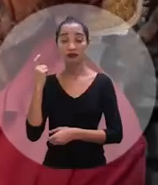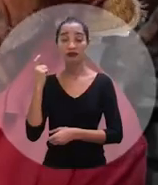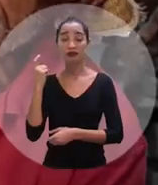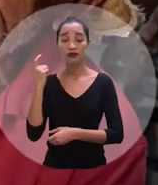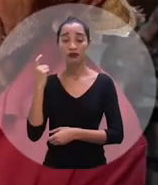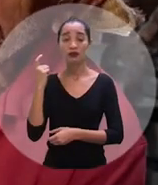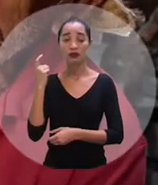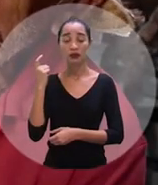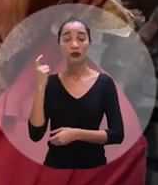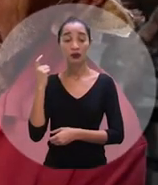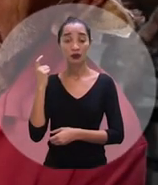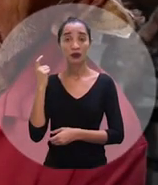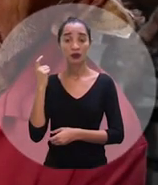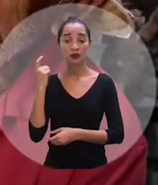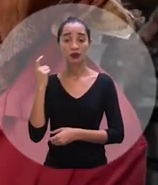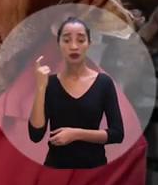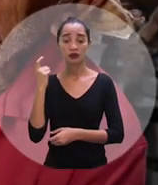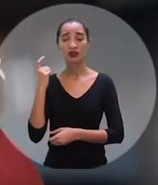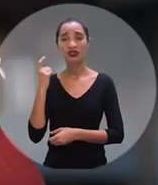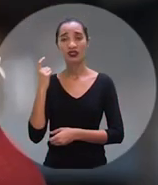naquele tempo era